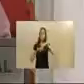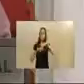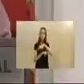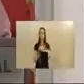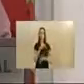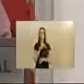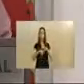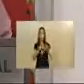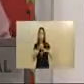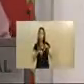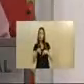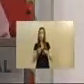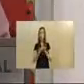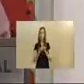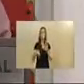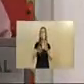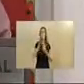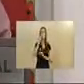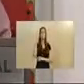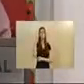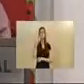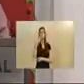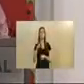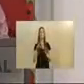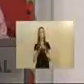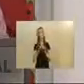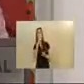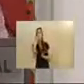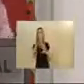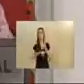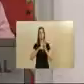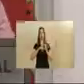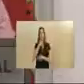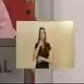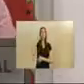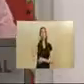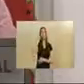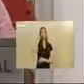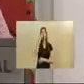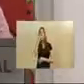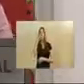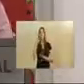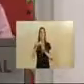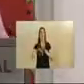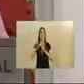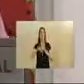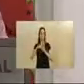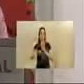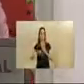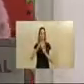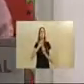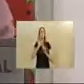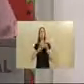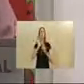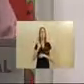da própria furb sorrir para o down outro programa é uma associação que atende cerca